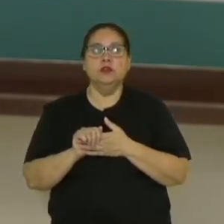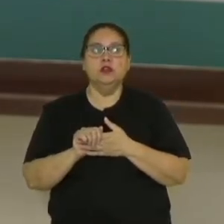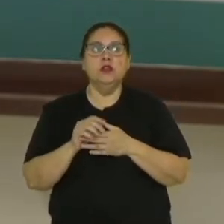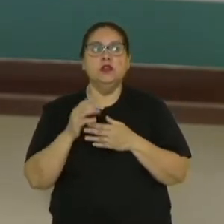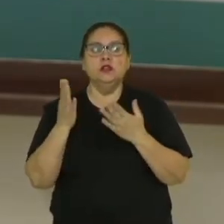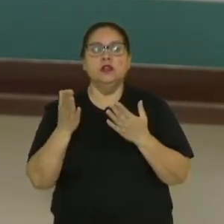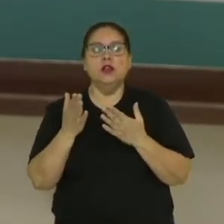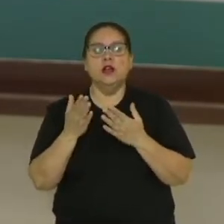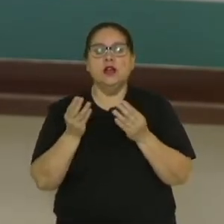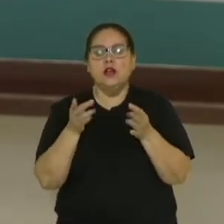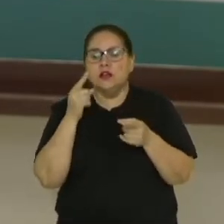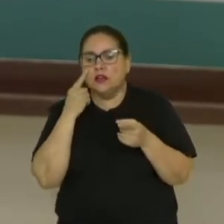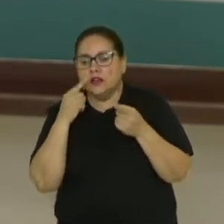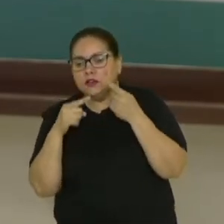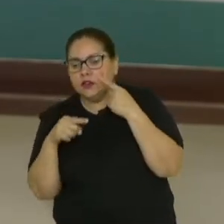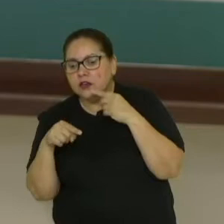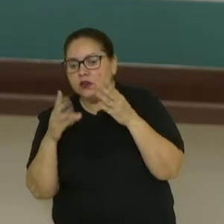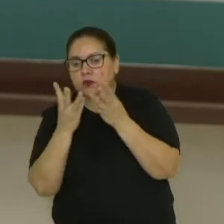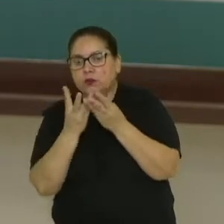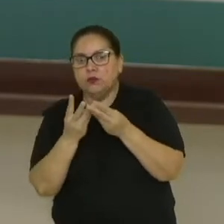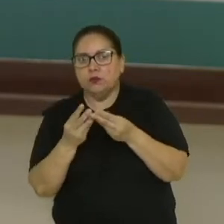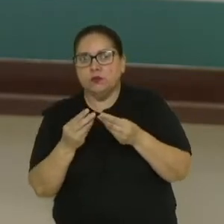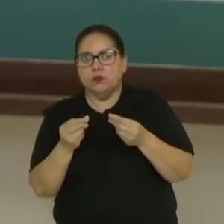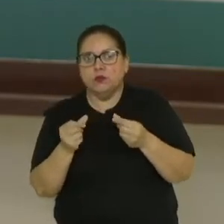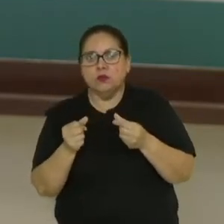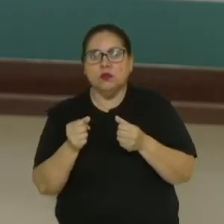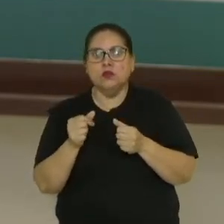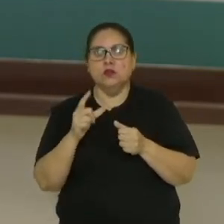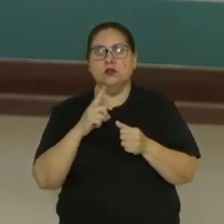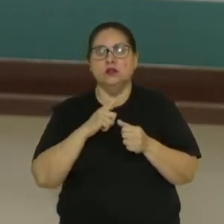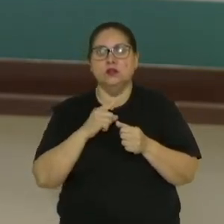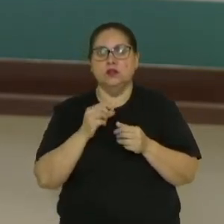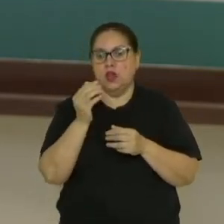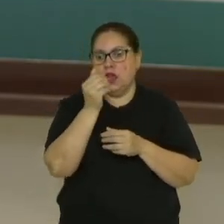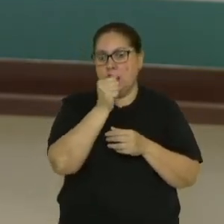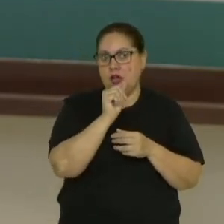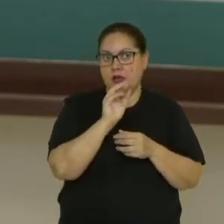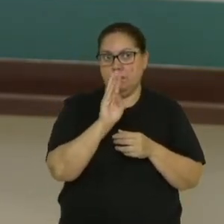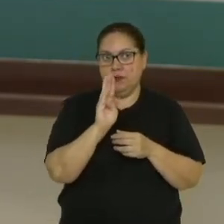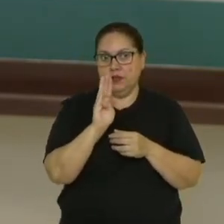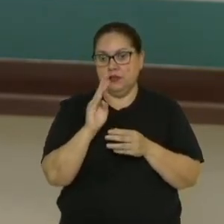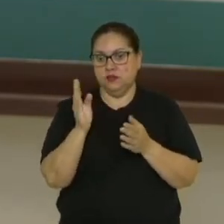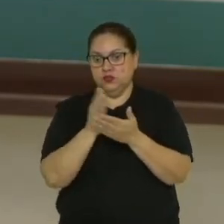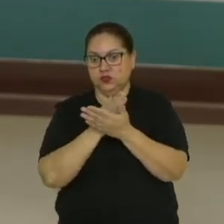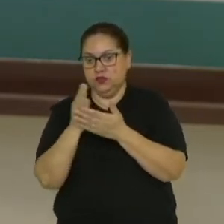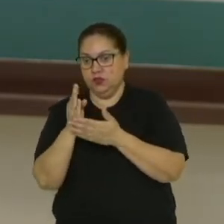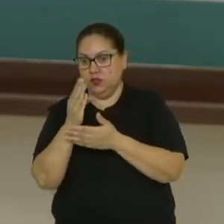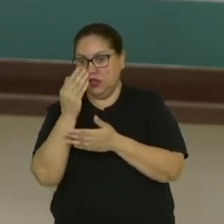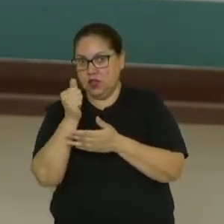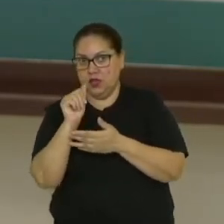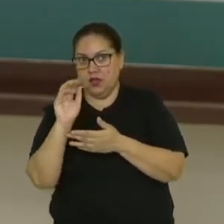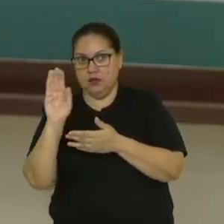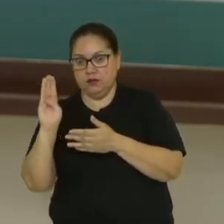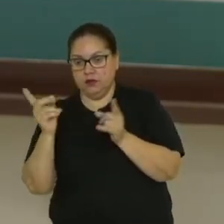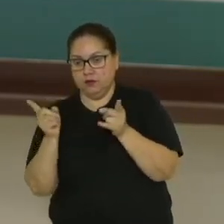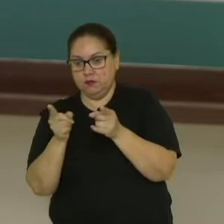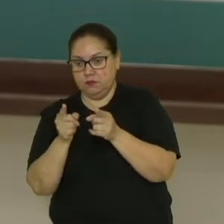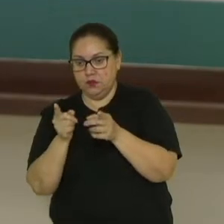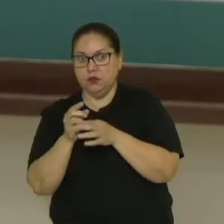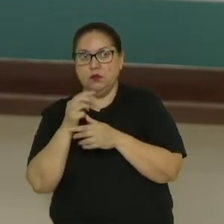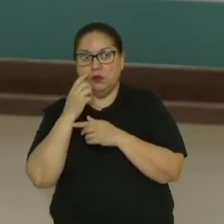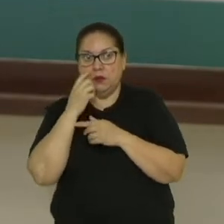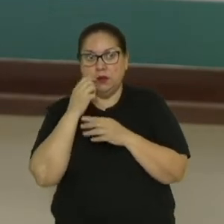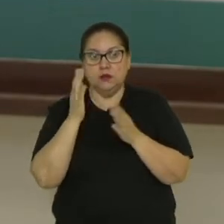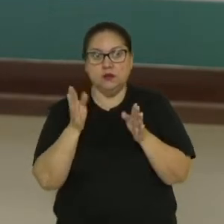E a reação de análise ou de decomposição, né? Então, quando a gente tem uma substância mais complexa que se divide em substâncias menores, né? E